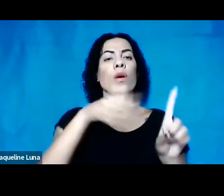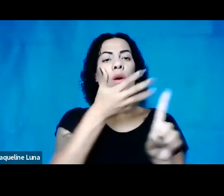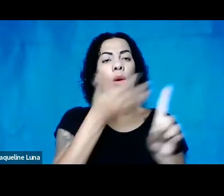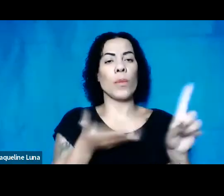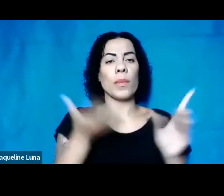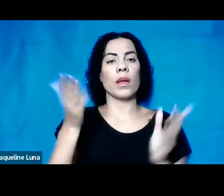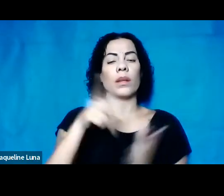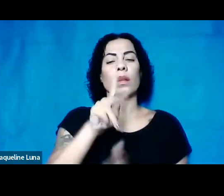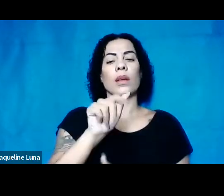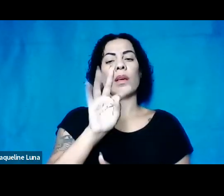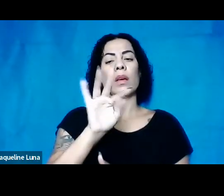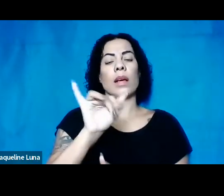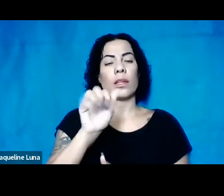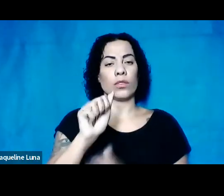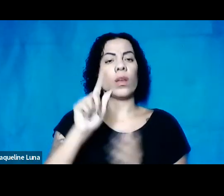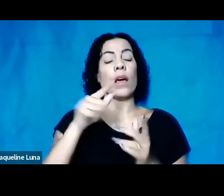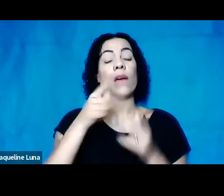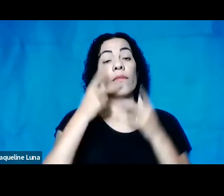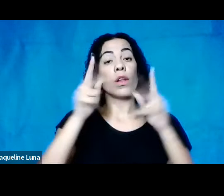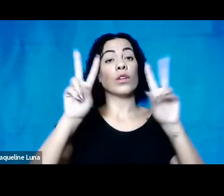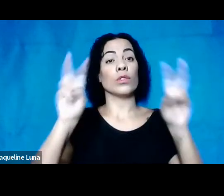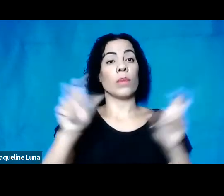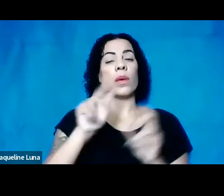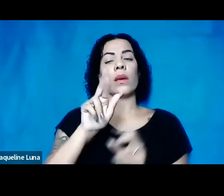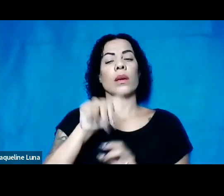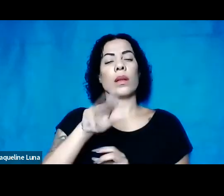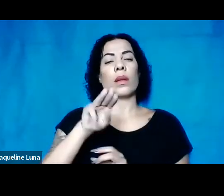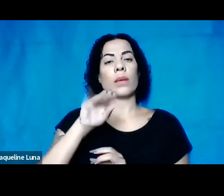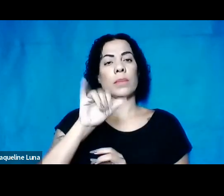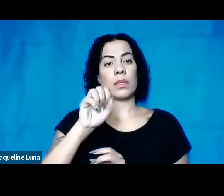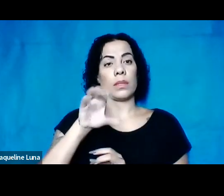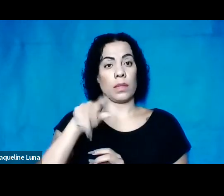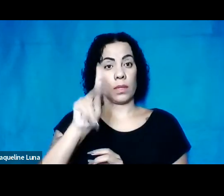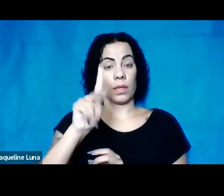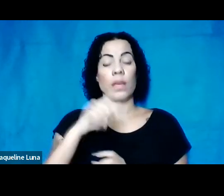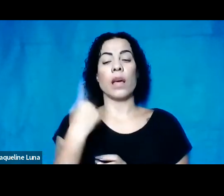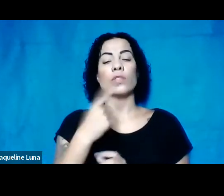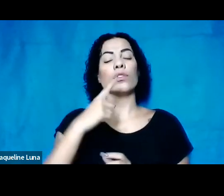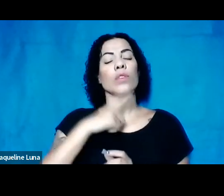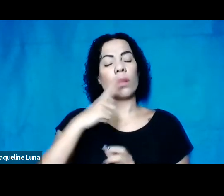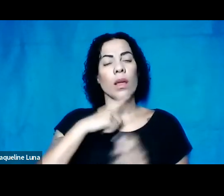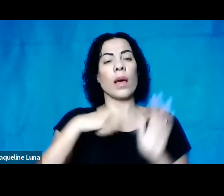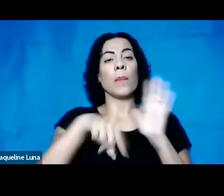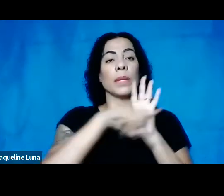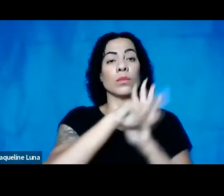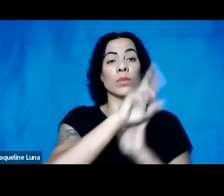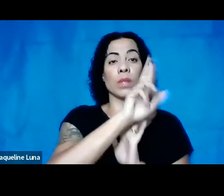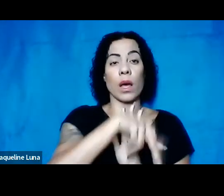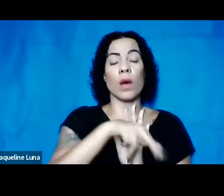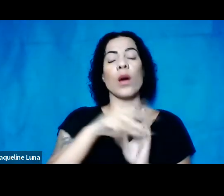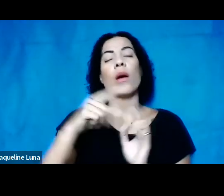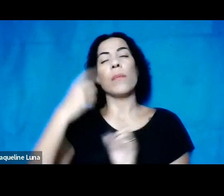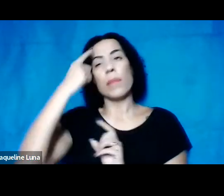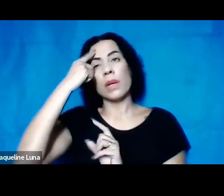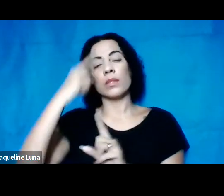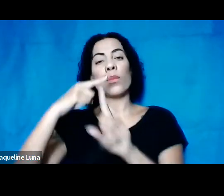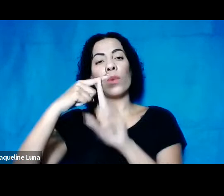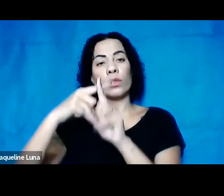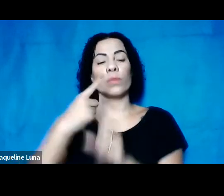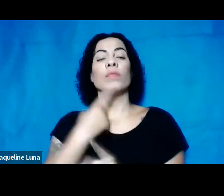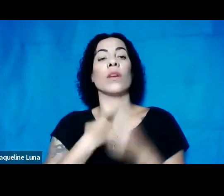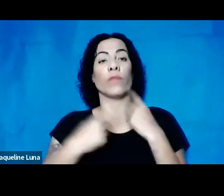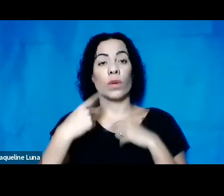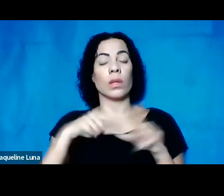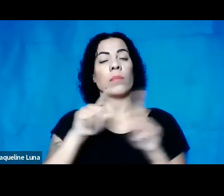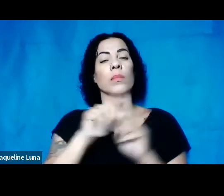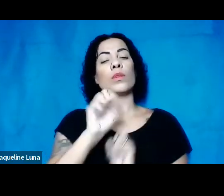citar o Gramsci, né? Que a gente tem o pessimismo da razão e o otimismo da vontade, e fechar com uma frase do Ariano Suassuna, que diz